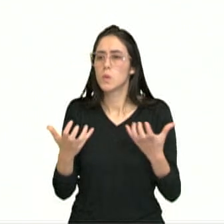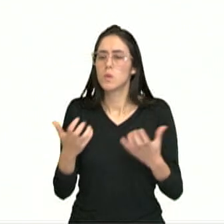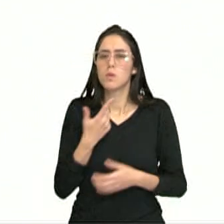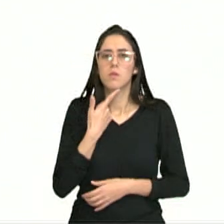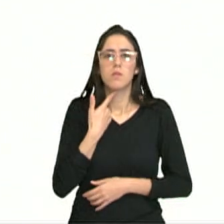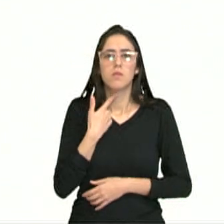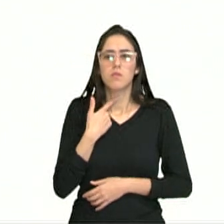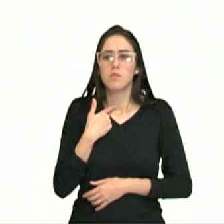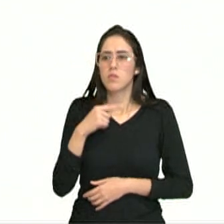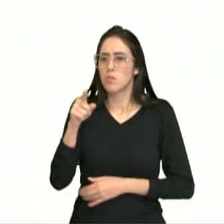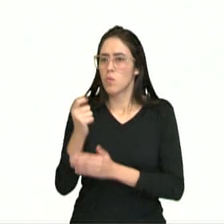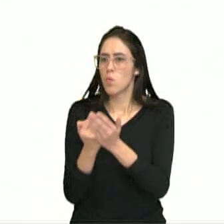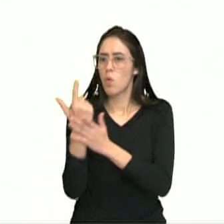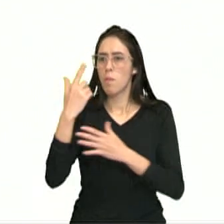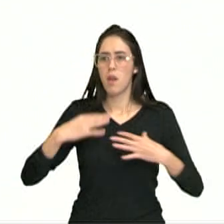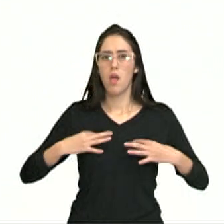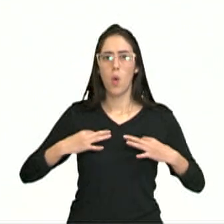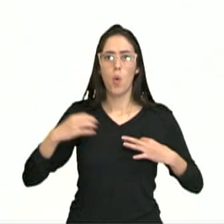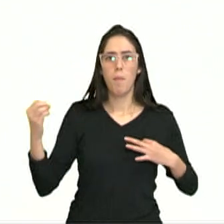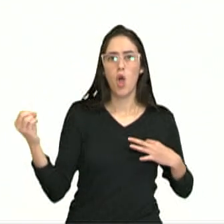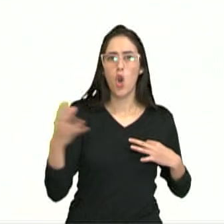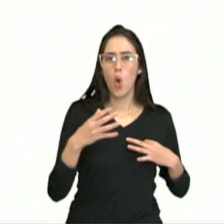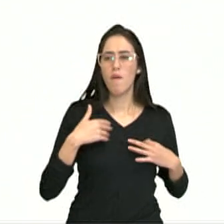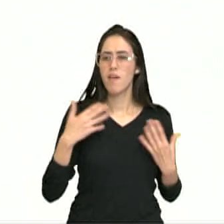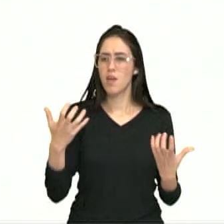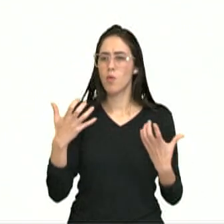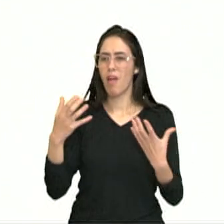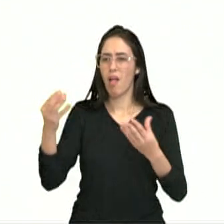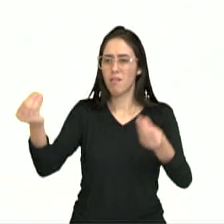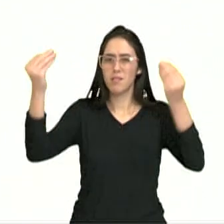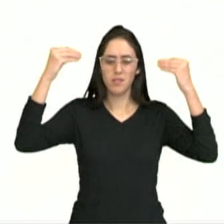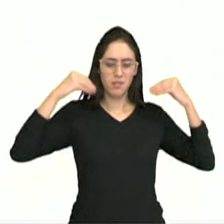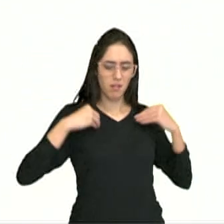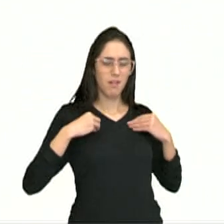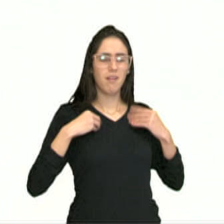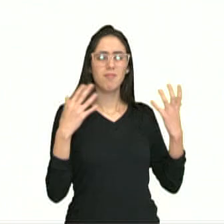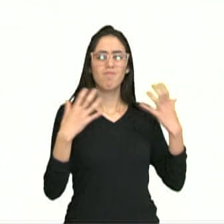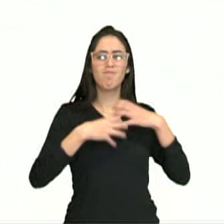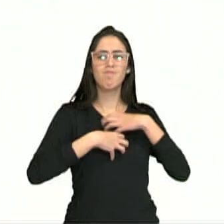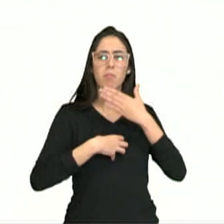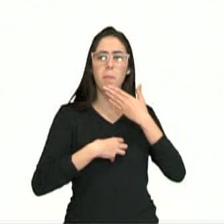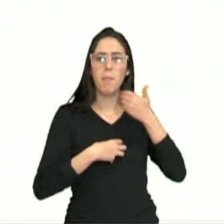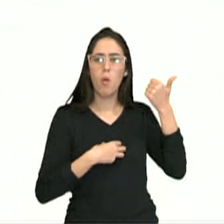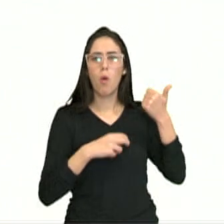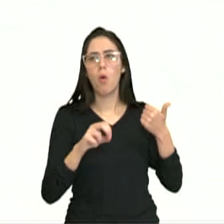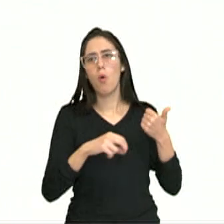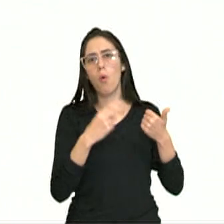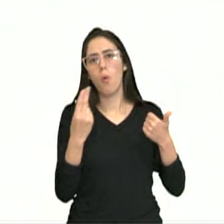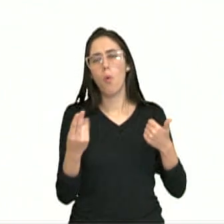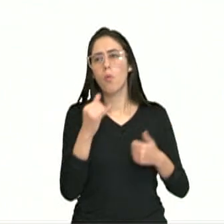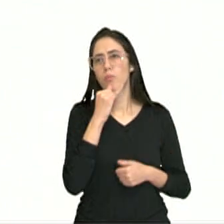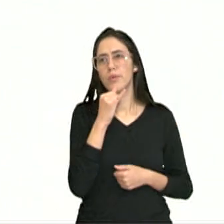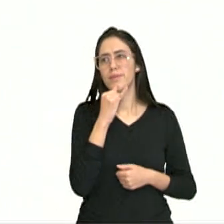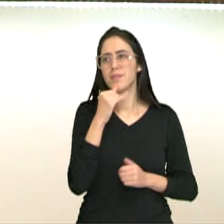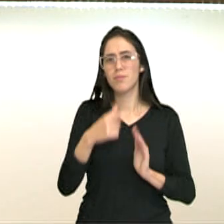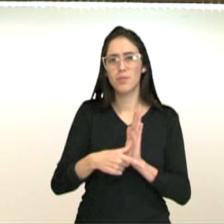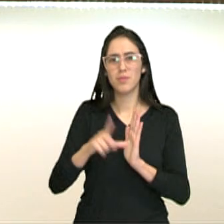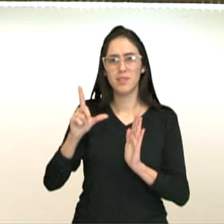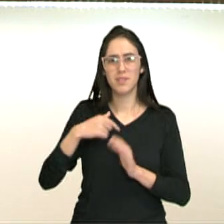desejo comprar uma roupa nova para me sentir melhor, ou quando eu vou, por exemplo, se eu voltar no exemplo ali